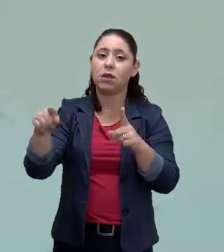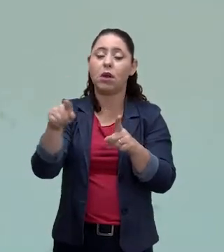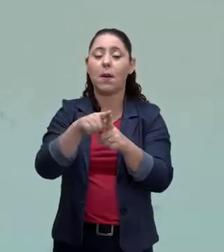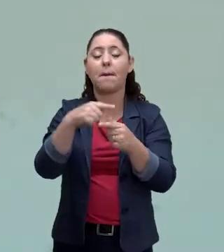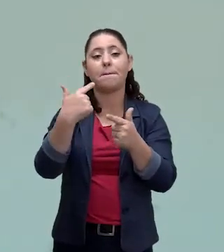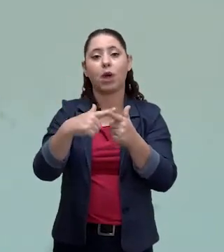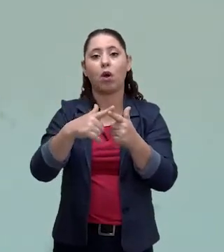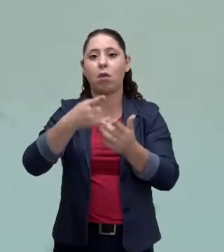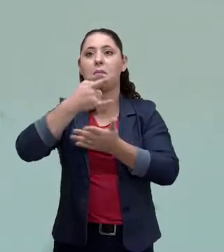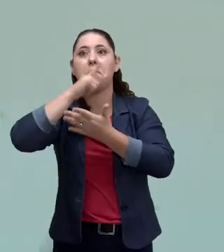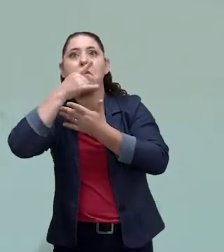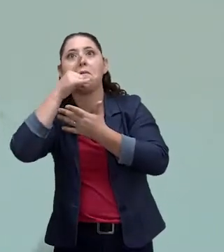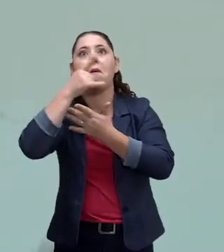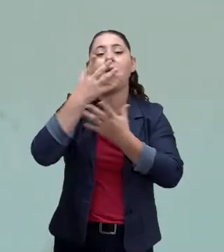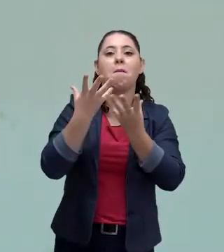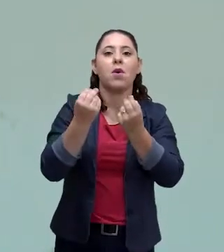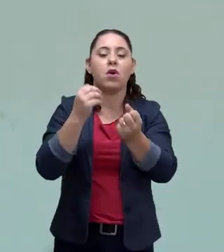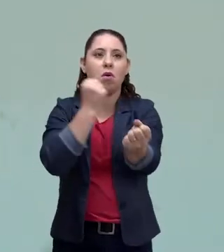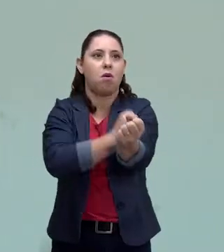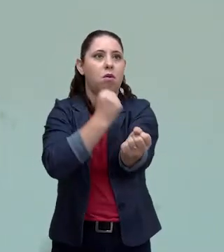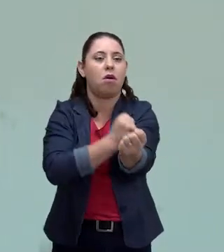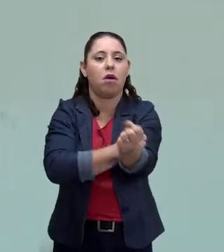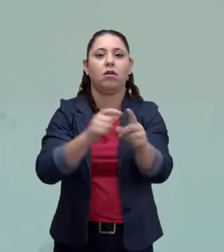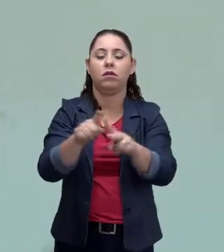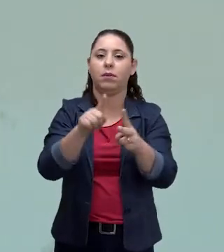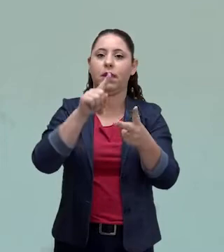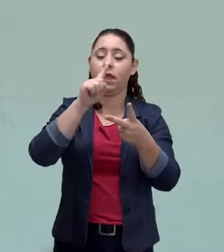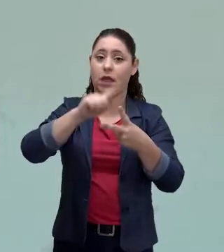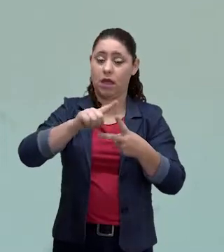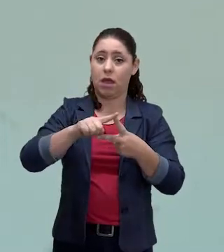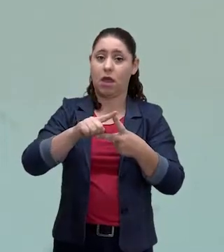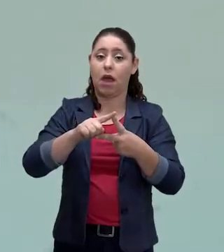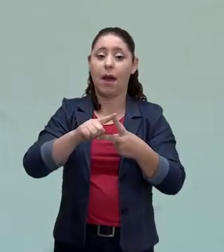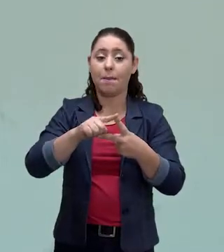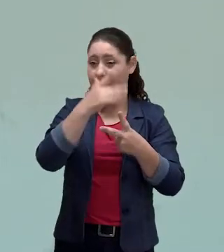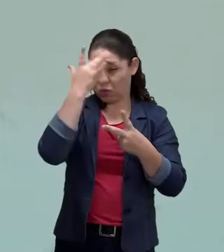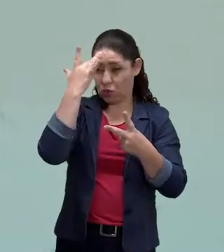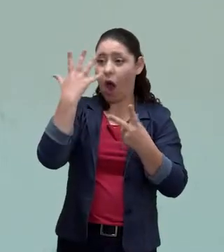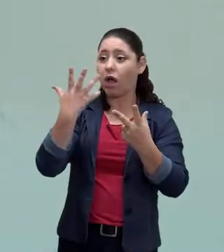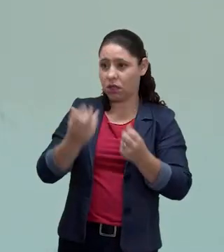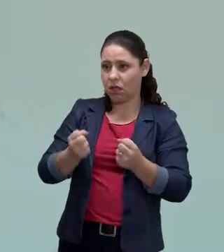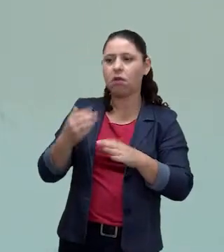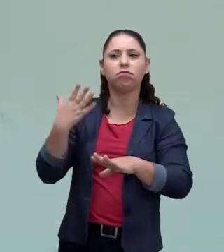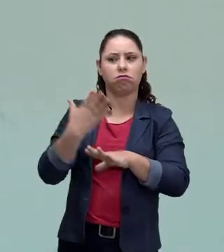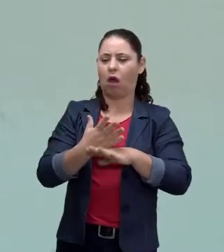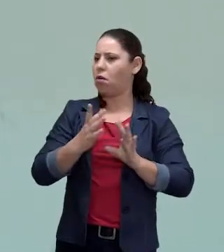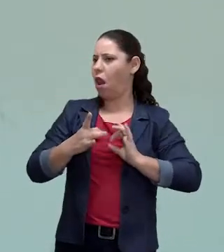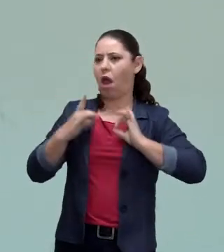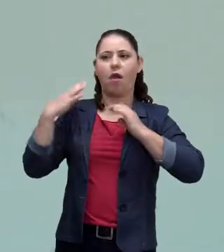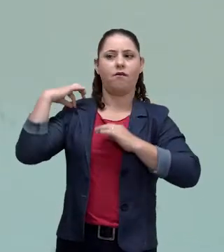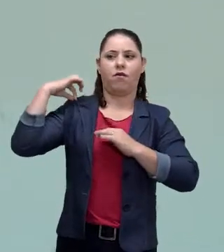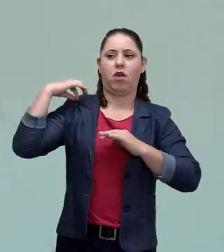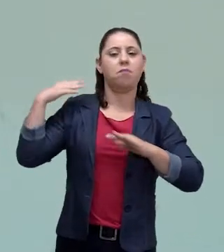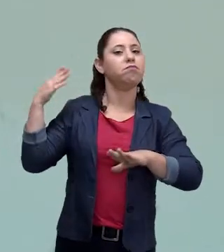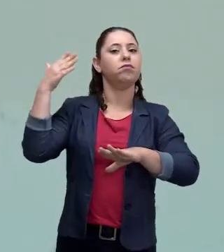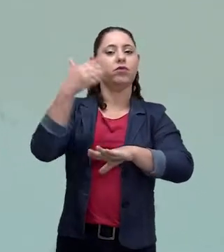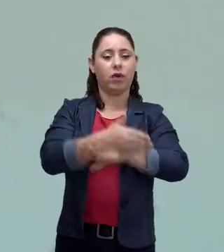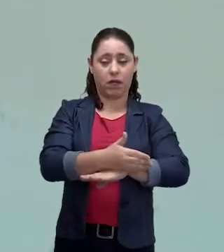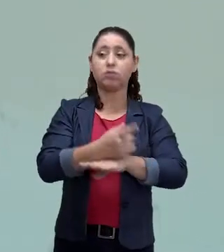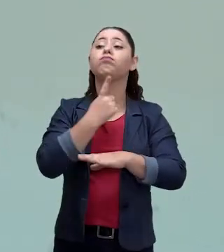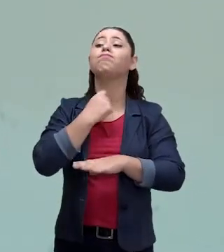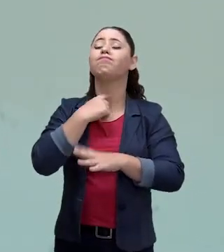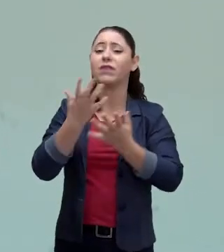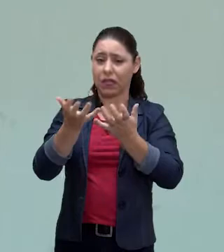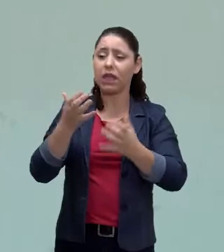necessidades decorrentes do uso abusivo de álcool e droga, que é a internação voluntária e involuntária. A voluntária é quando o